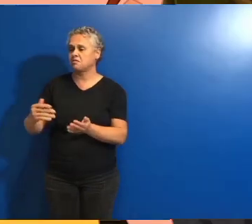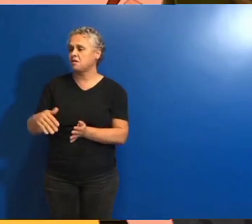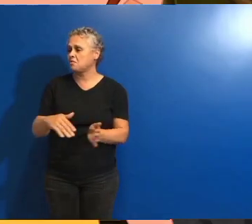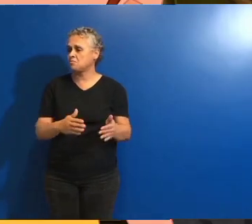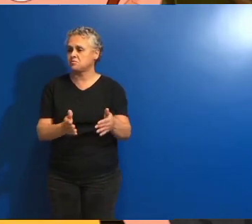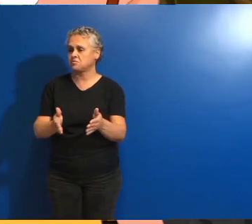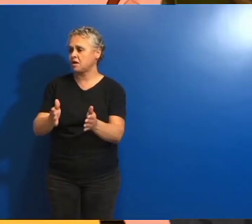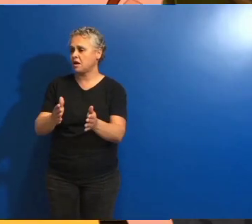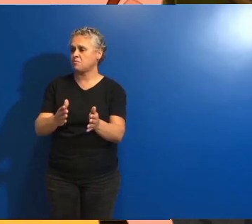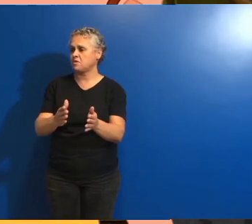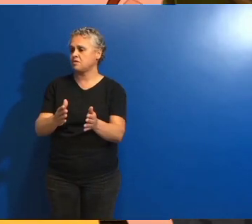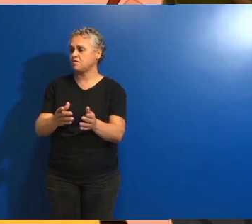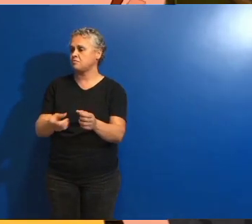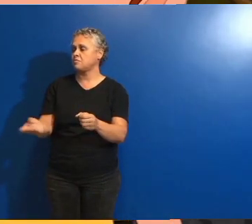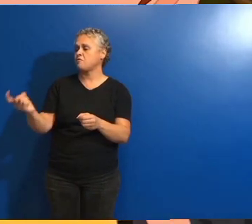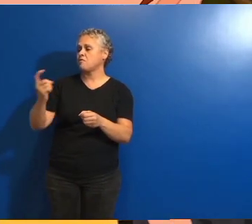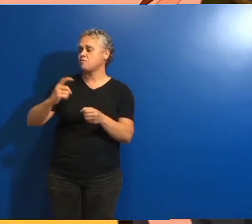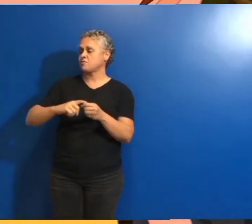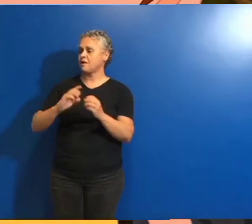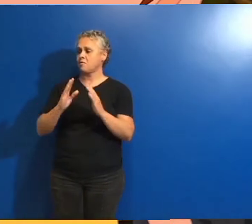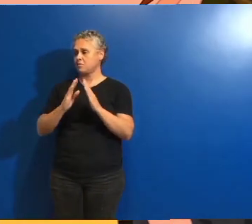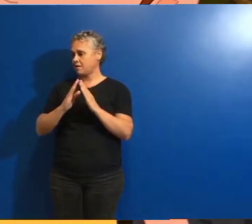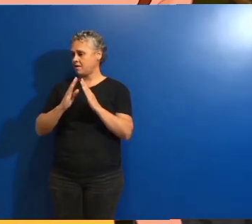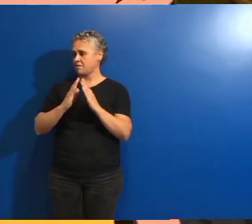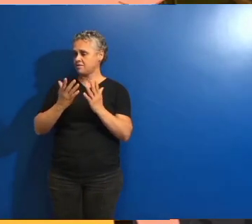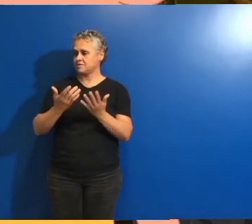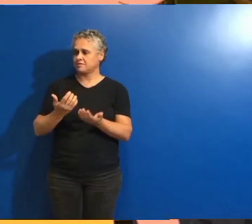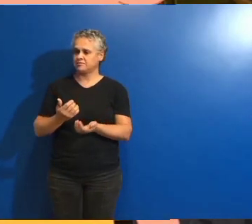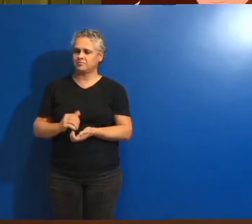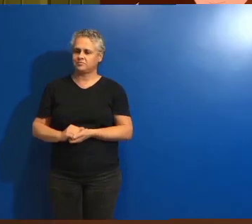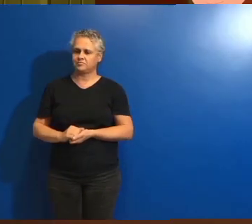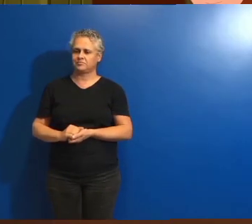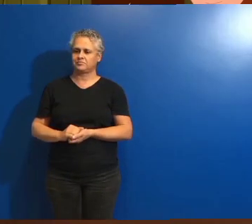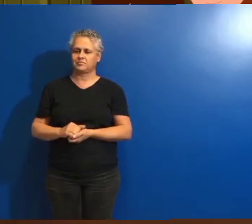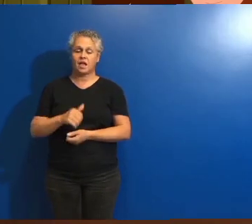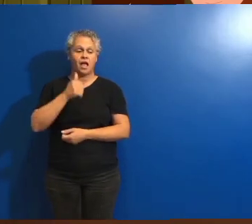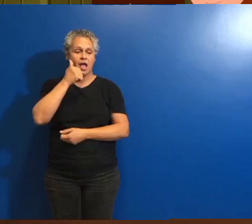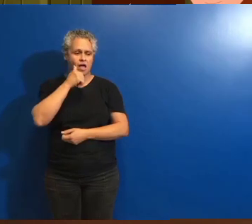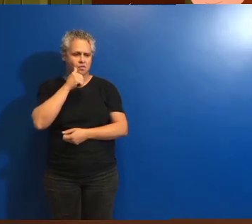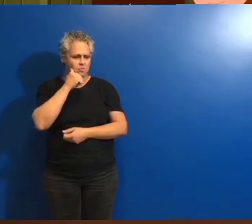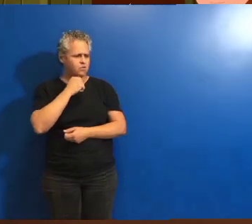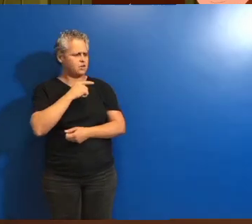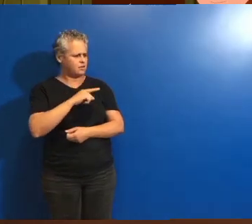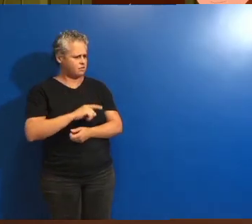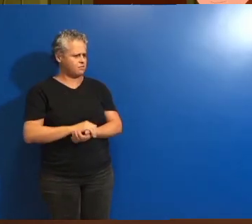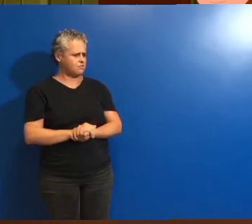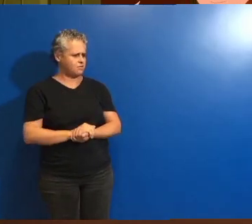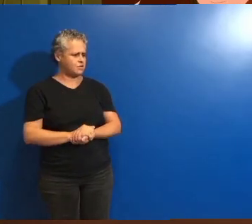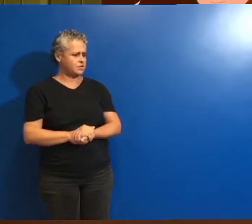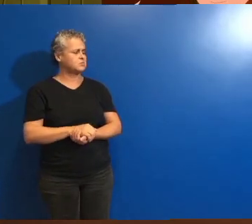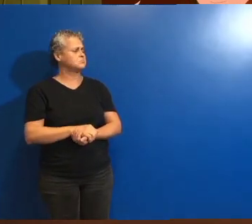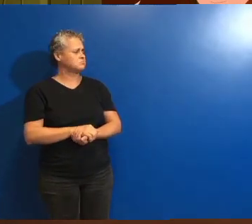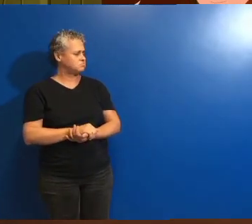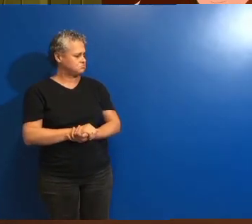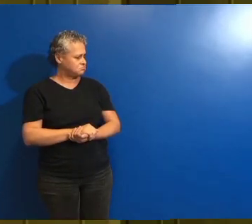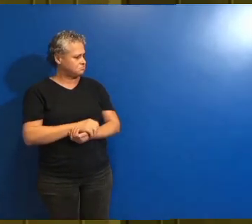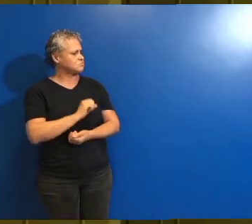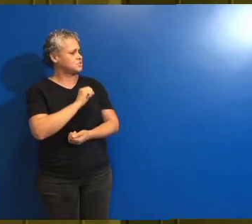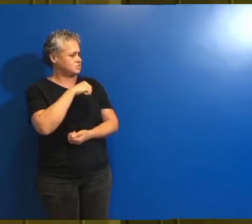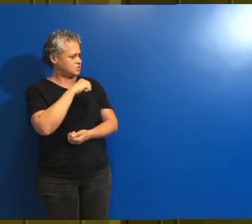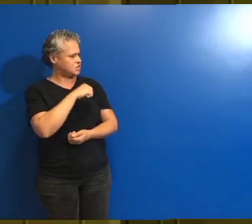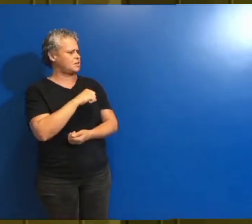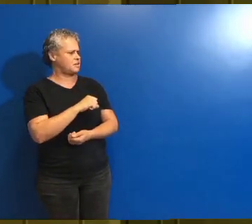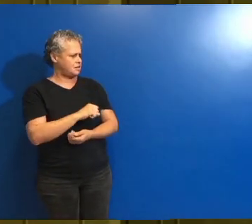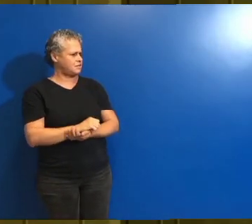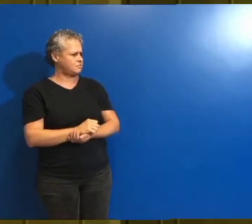casa. Você seria gentil o suficiente para nos ajudar a encontrar o caminho de volta? A senhora olha para eles com gentileza